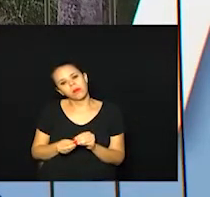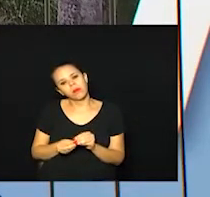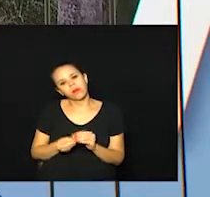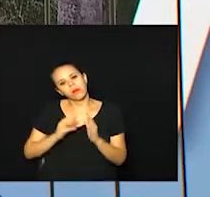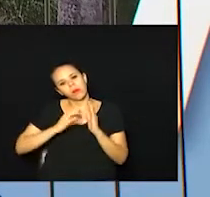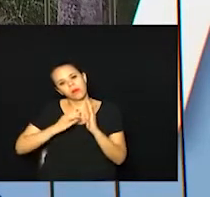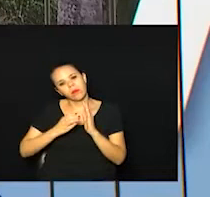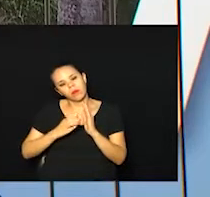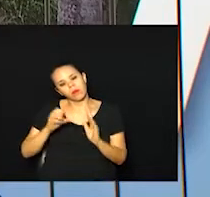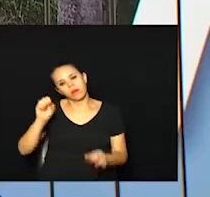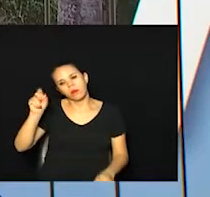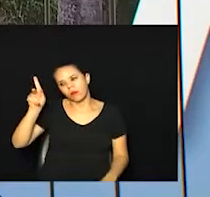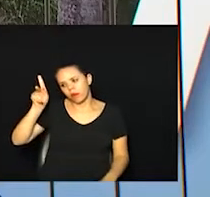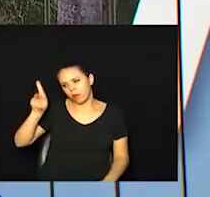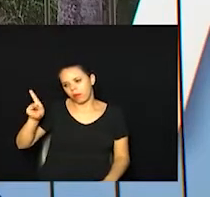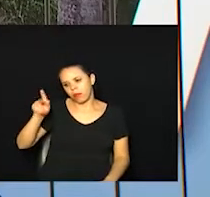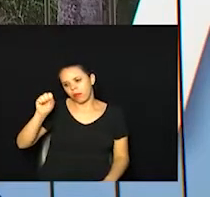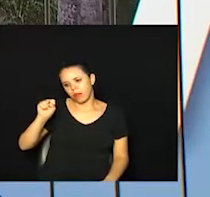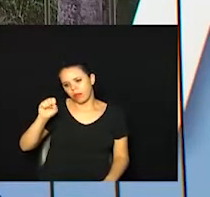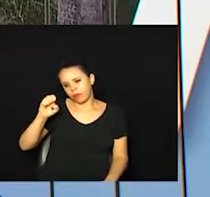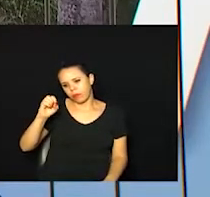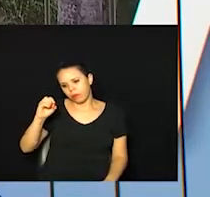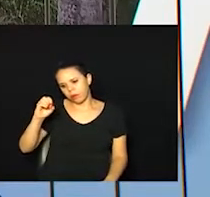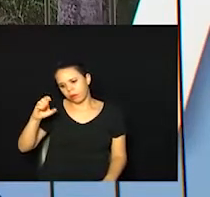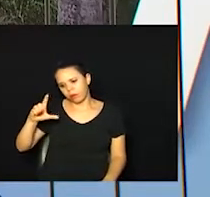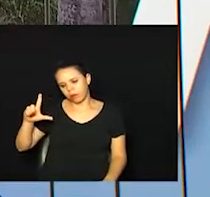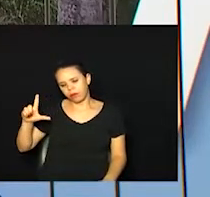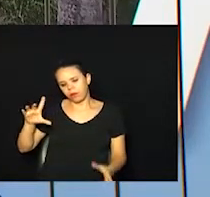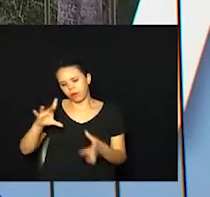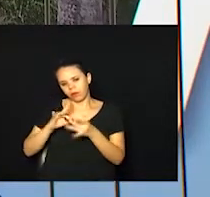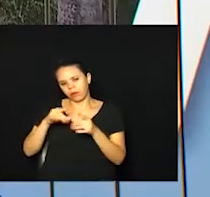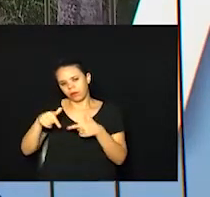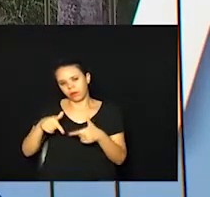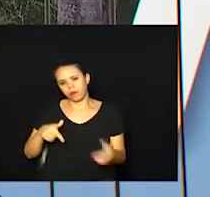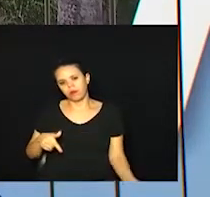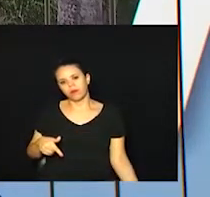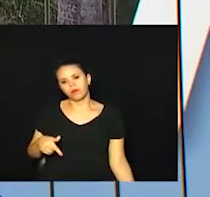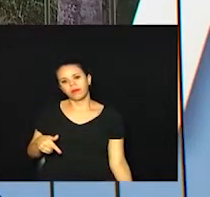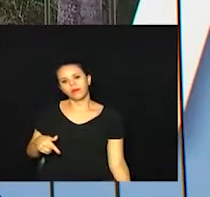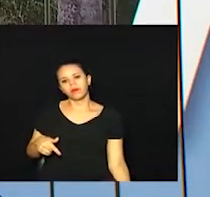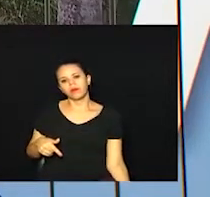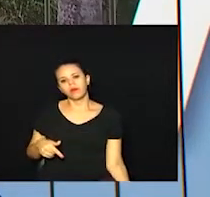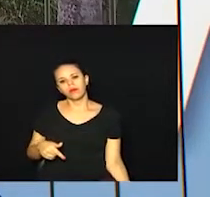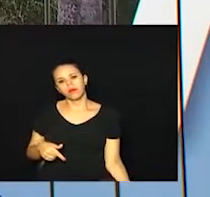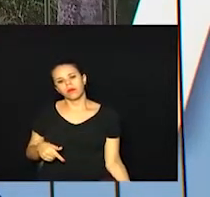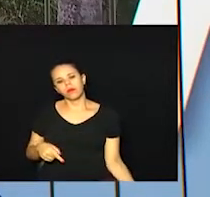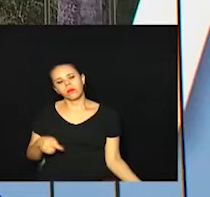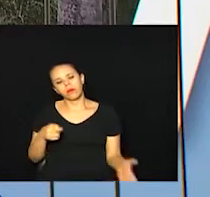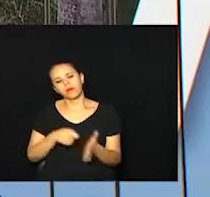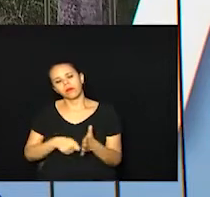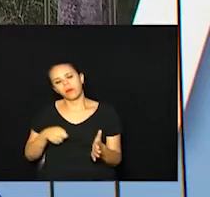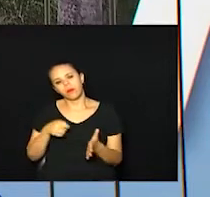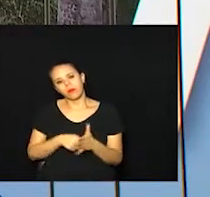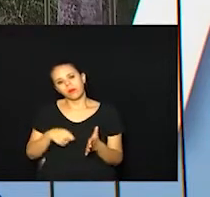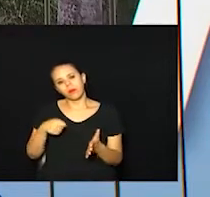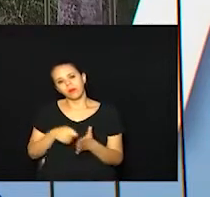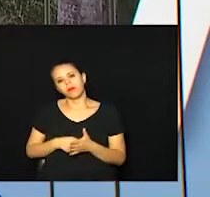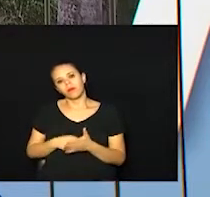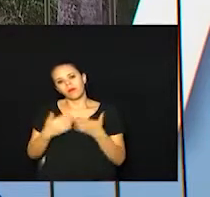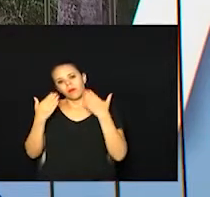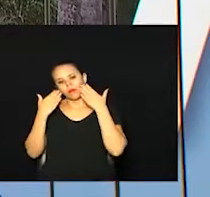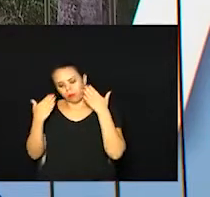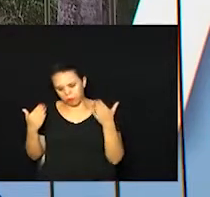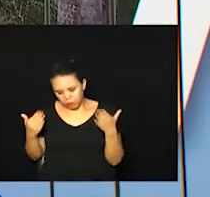bancada do PSOL, que tem procurado trabalhar muito unificada aqui, pautou, foi a necessidade de, diante